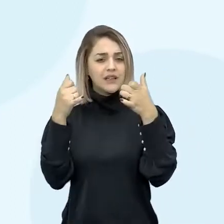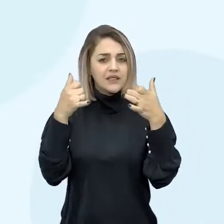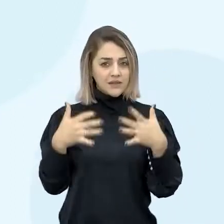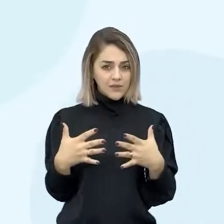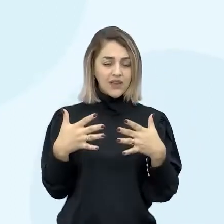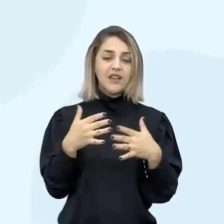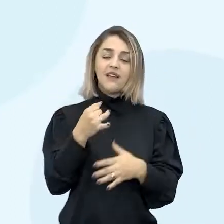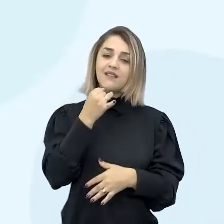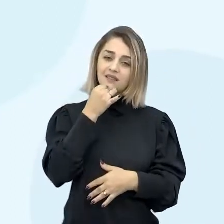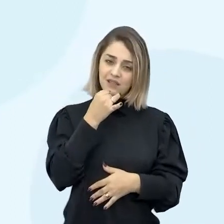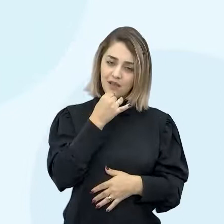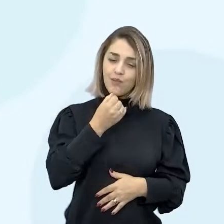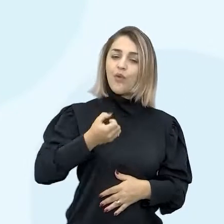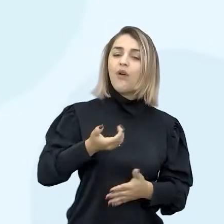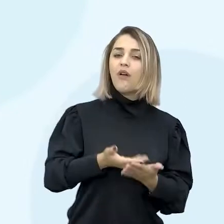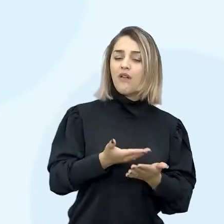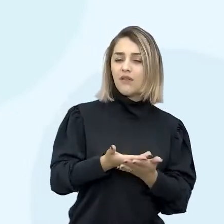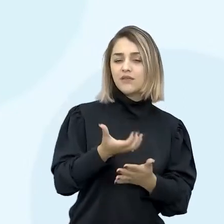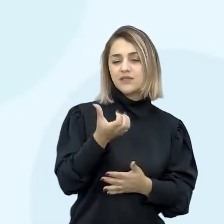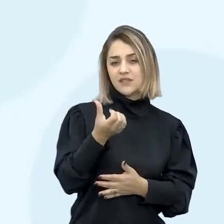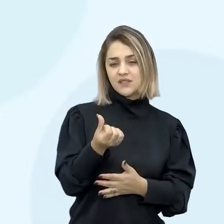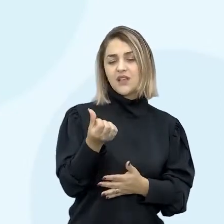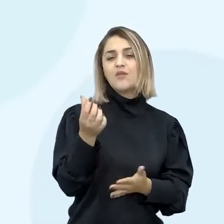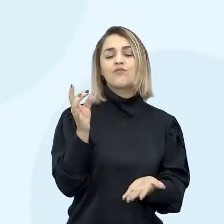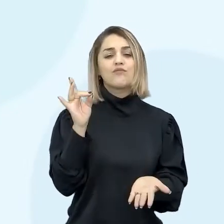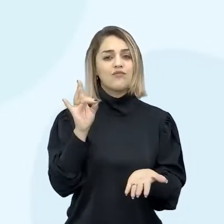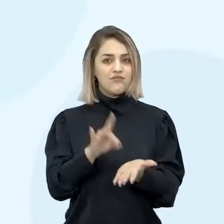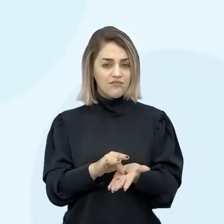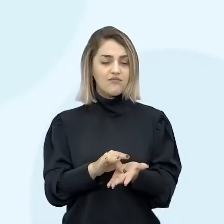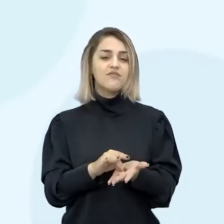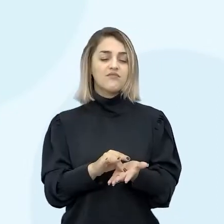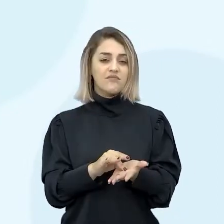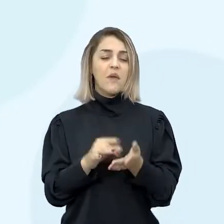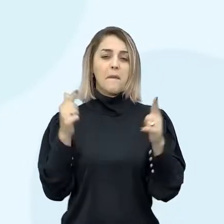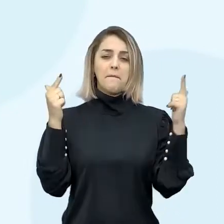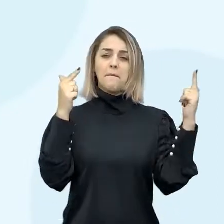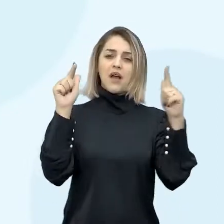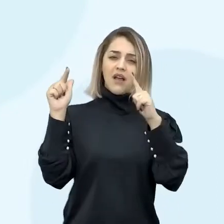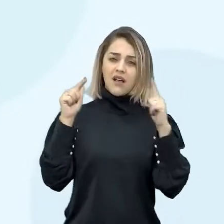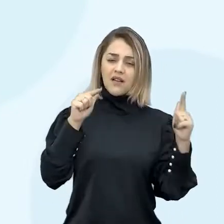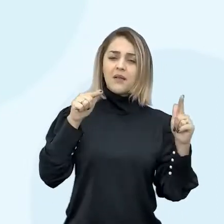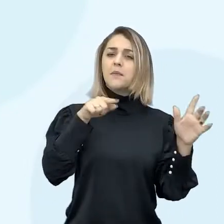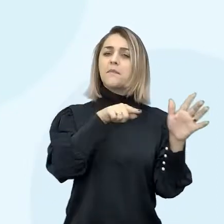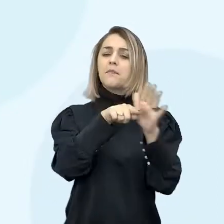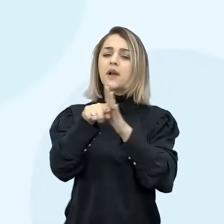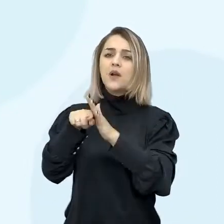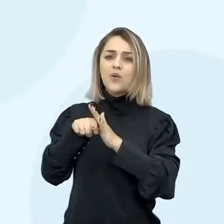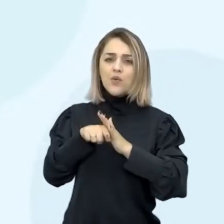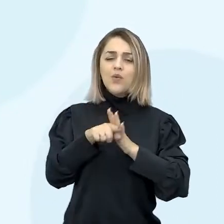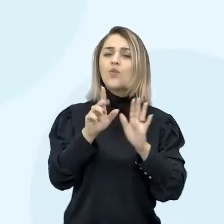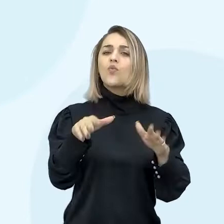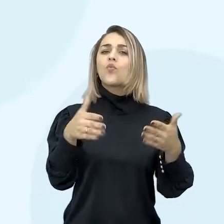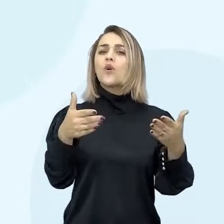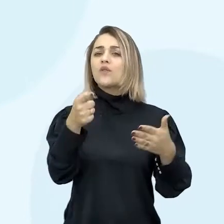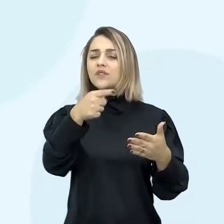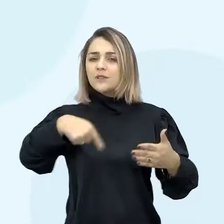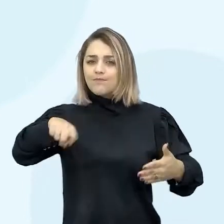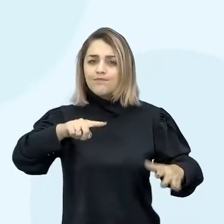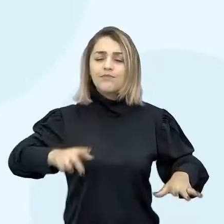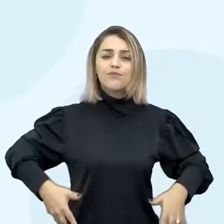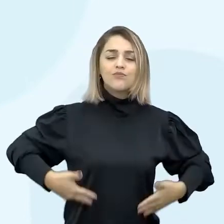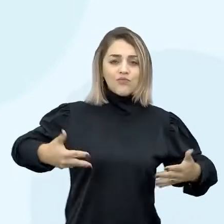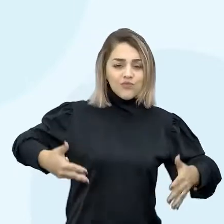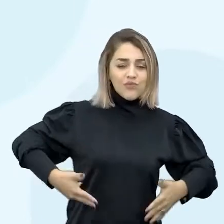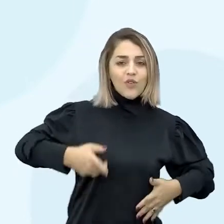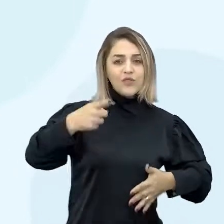aula 6 do manifesto surrealista e na aula 7 perguntamos qual é o seu manifesto, motivando vocês a